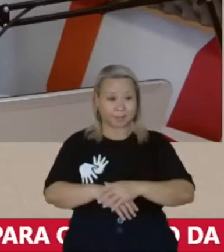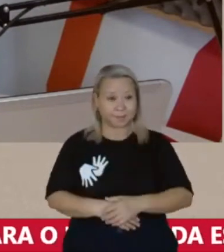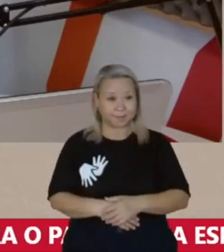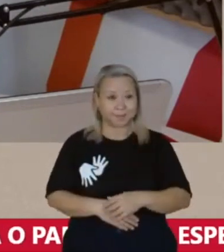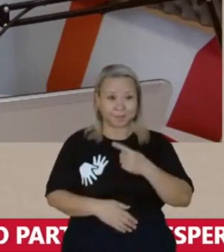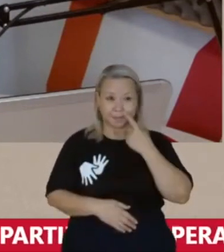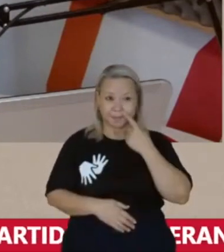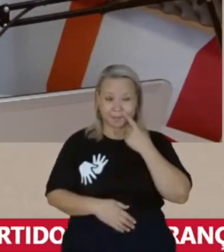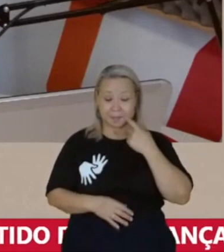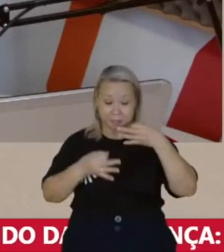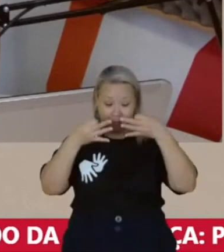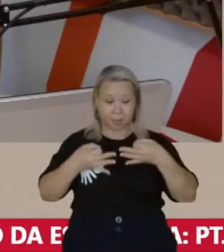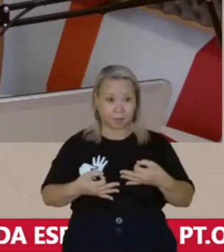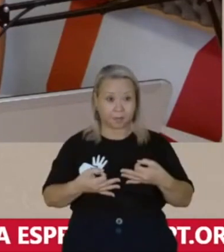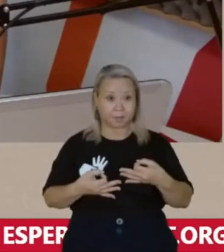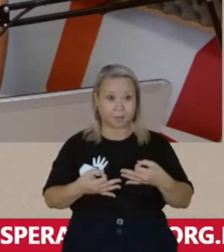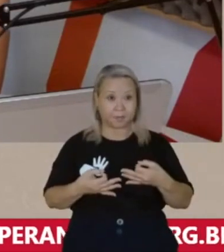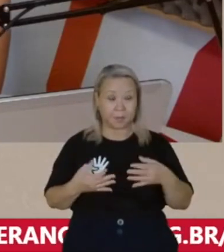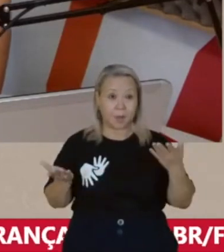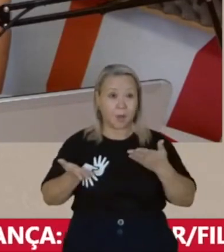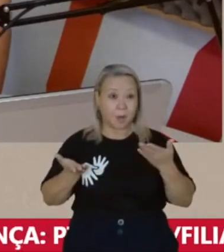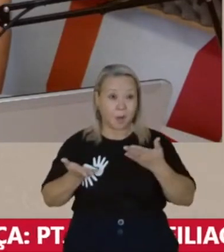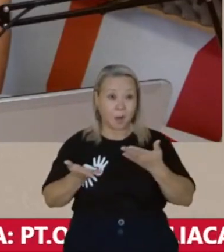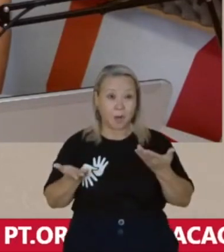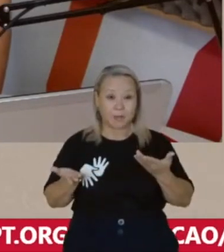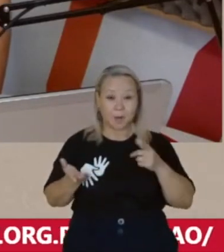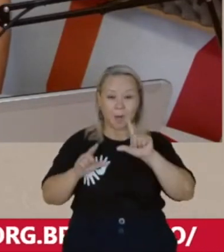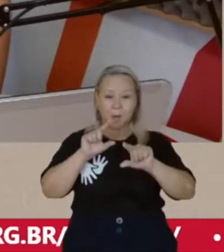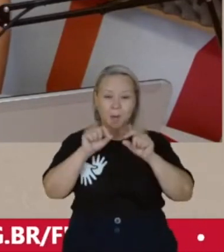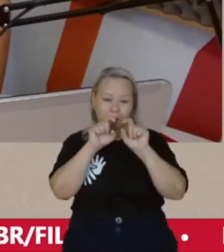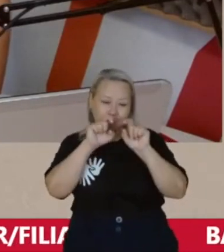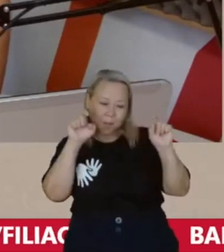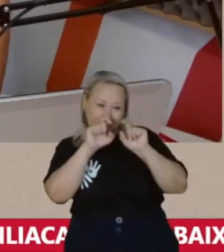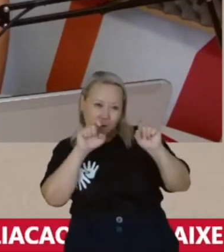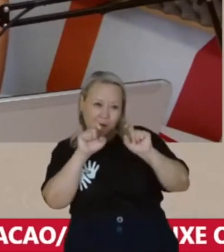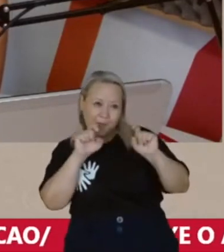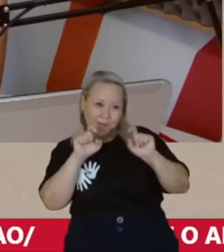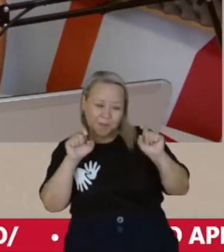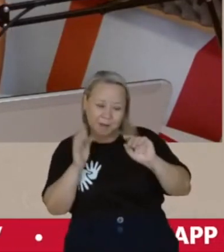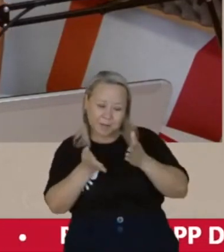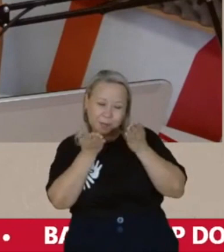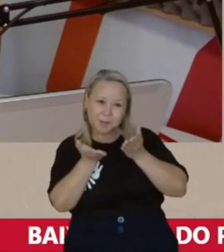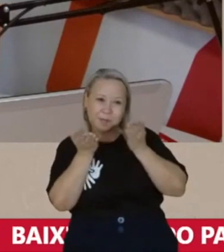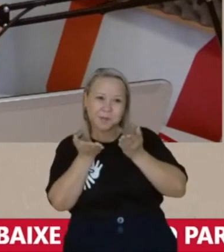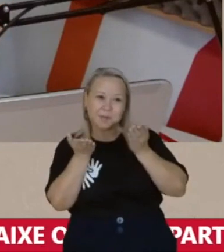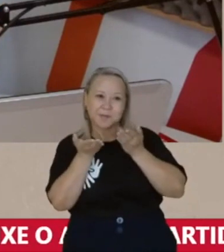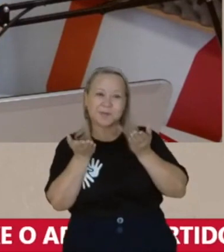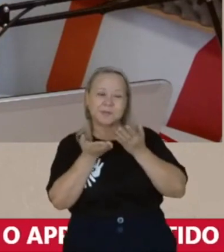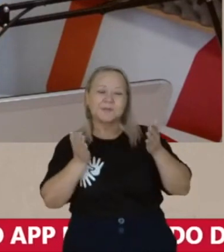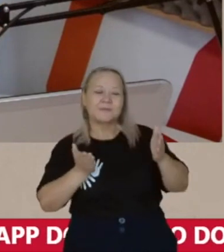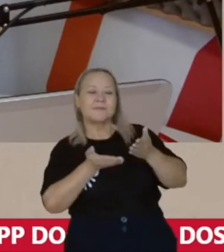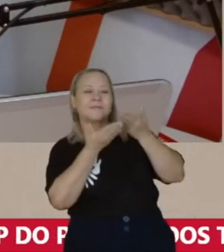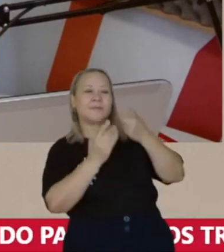Com certeza. E bom, a gente hoje está colhendo frases, né? Frases que são motivadoras, né?